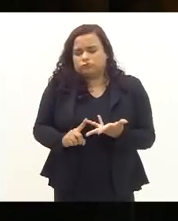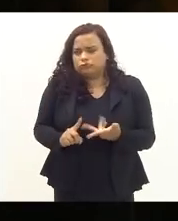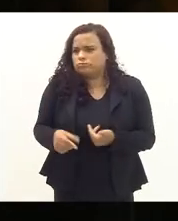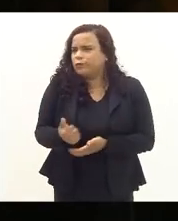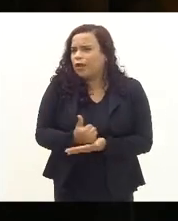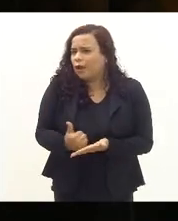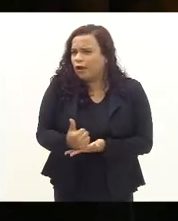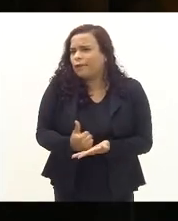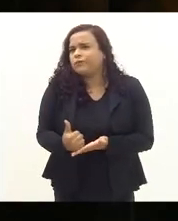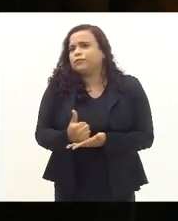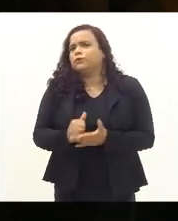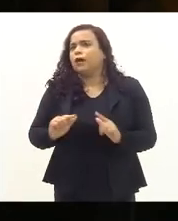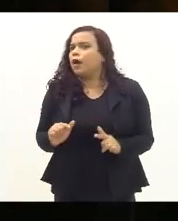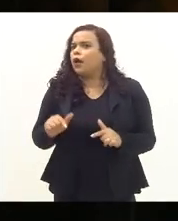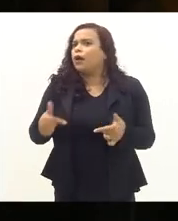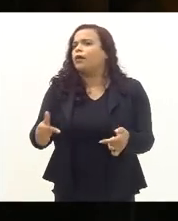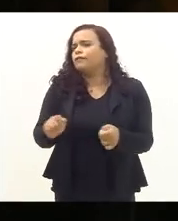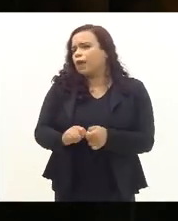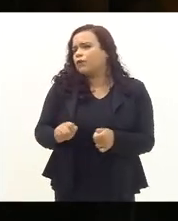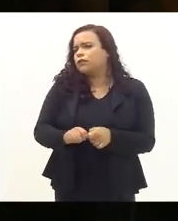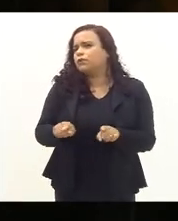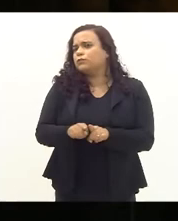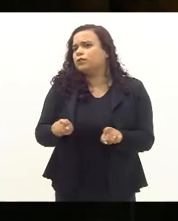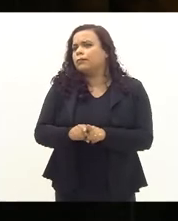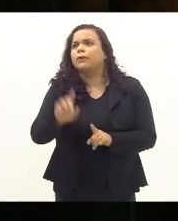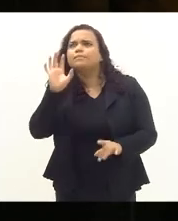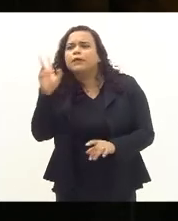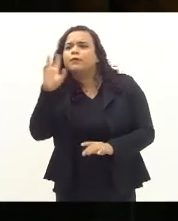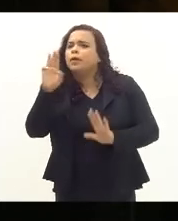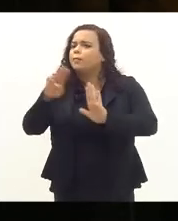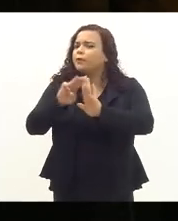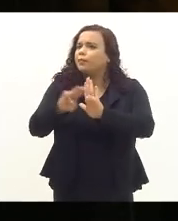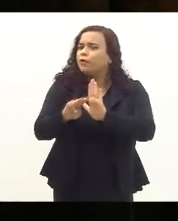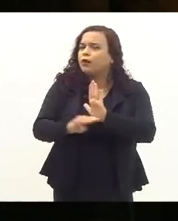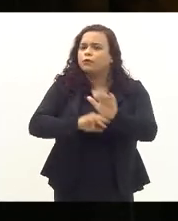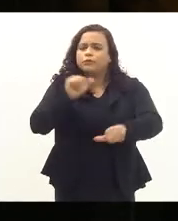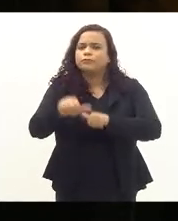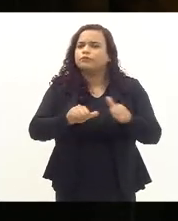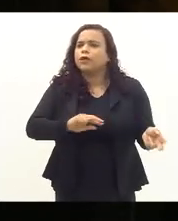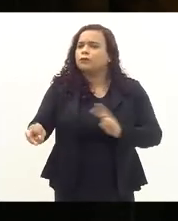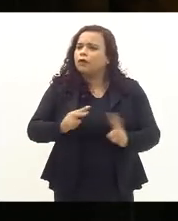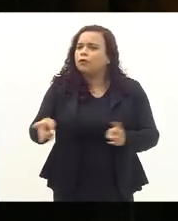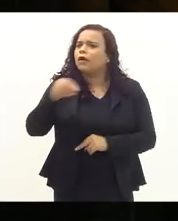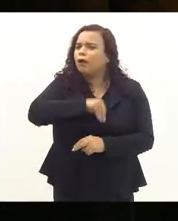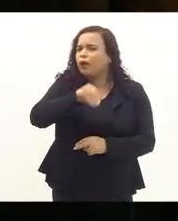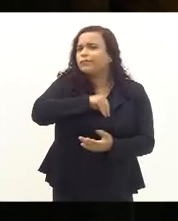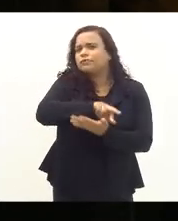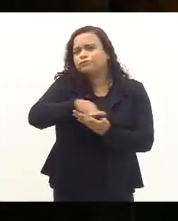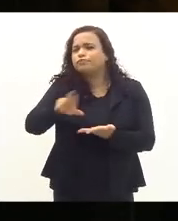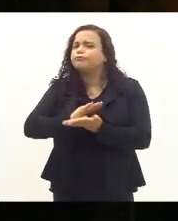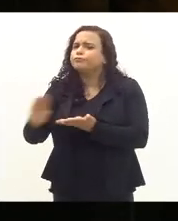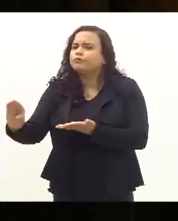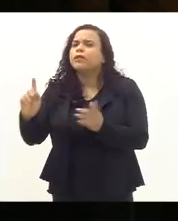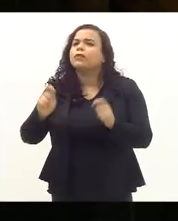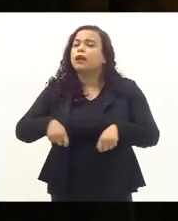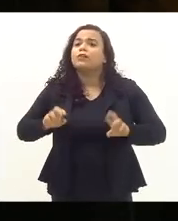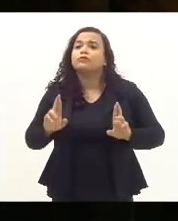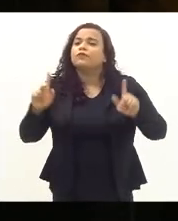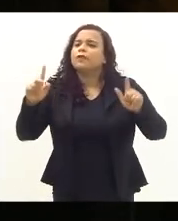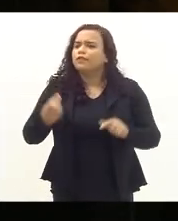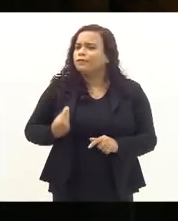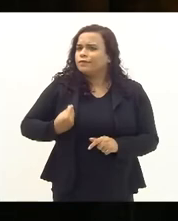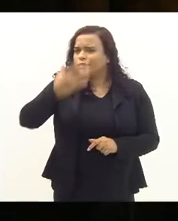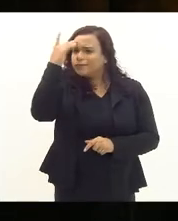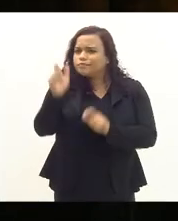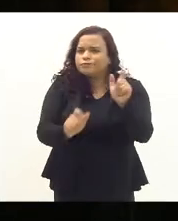de fazemos e efetivarmos um programa de transferência de renda que faz diferença para a